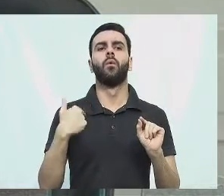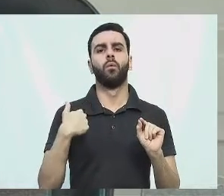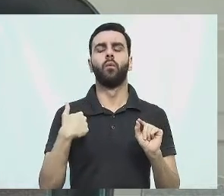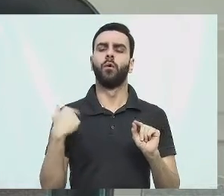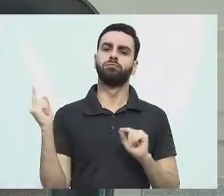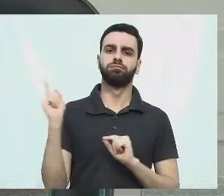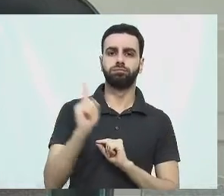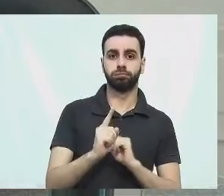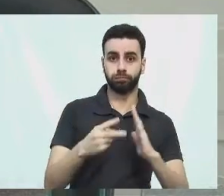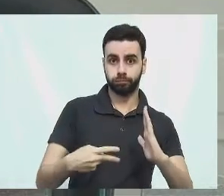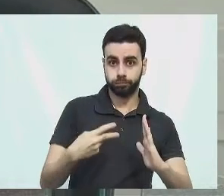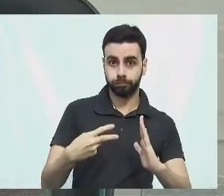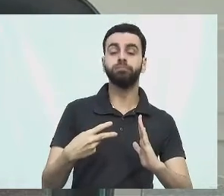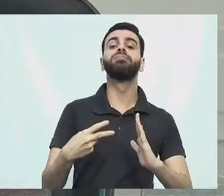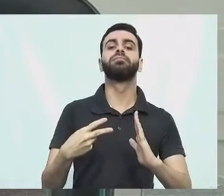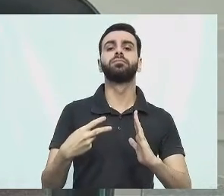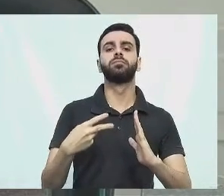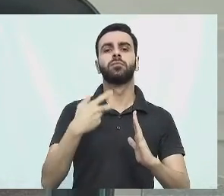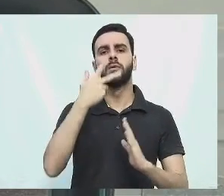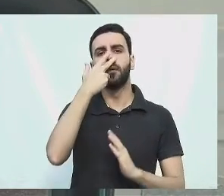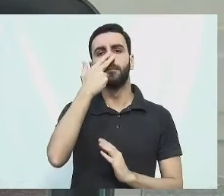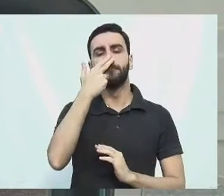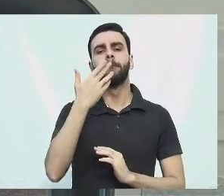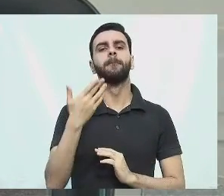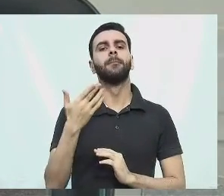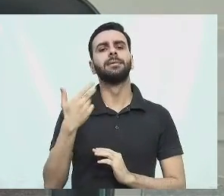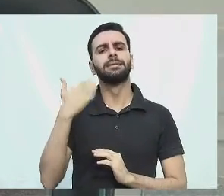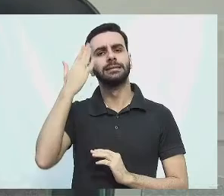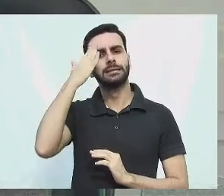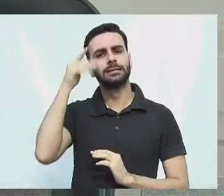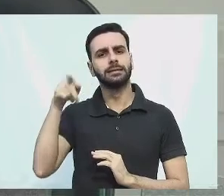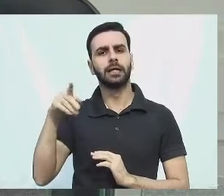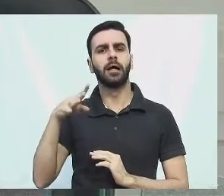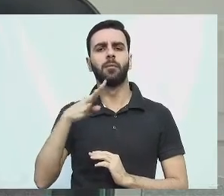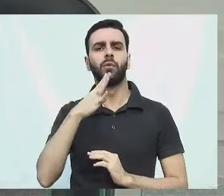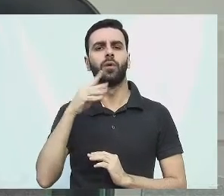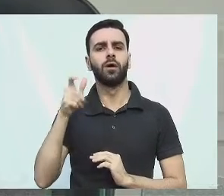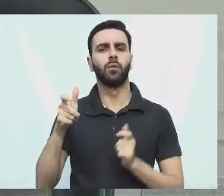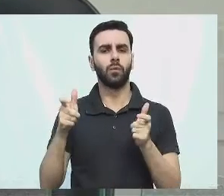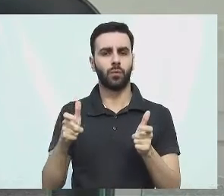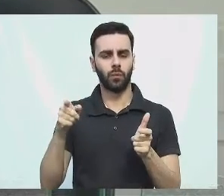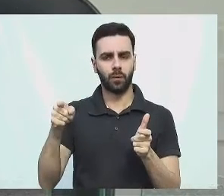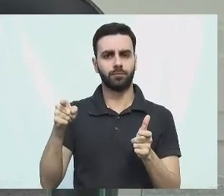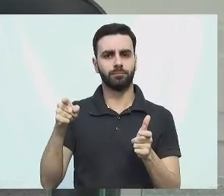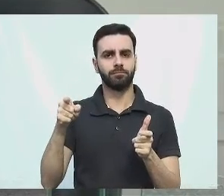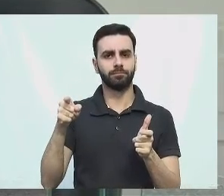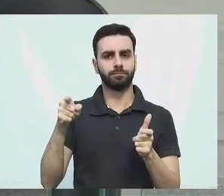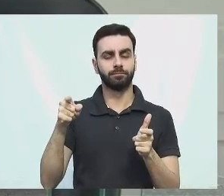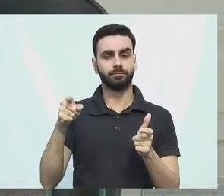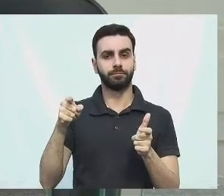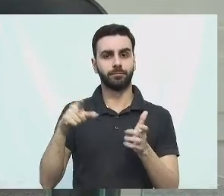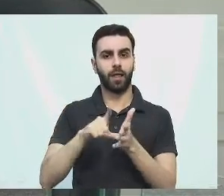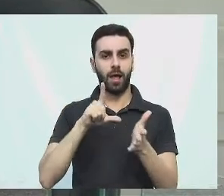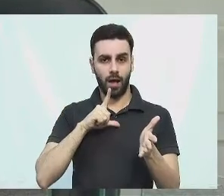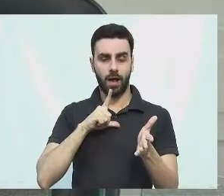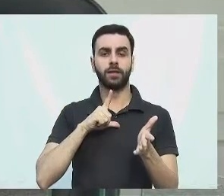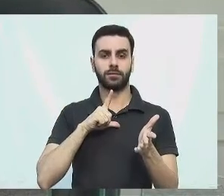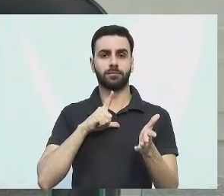Câmara, quando eu cheguei ali, naquele cruzamento da... onde que vai, ia ser feita a